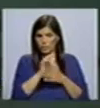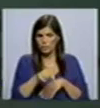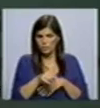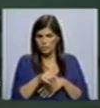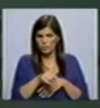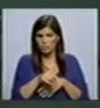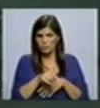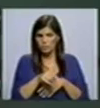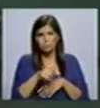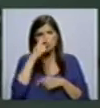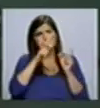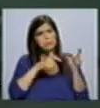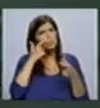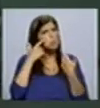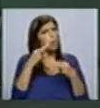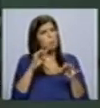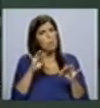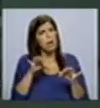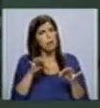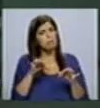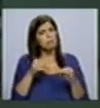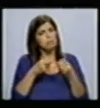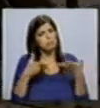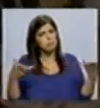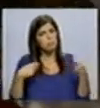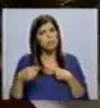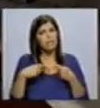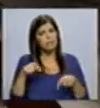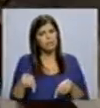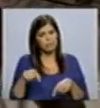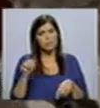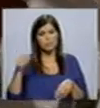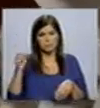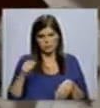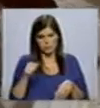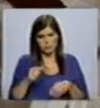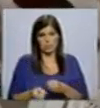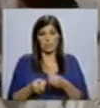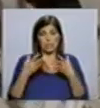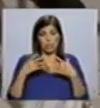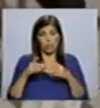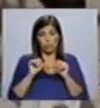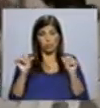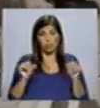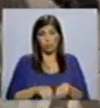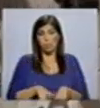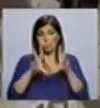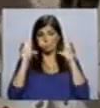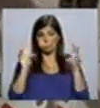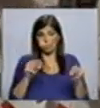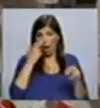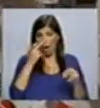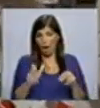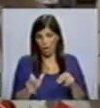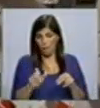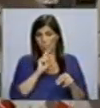os consumidores? Para um mercado mais aberto, obviamente, aqui na Terra? Sim, e então criou precisamente um sistema de purificação que